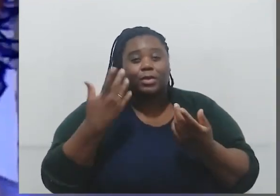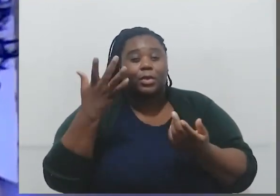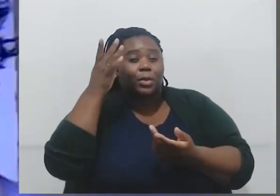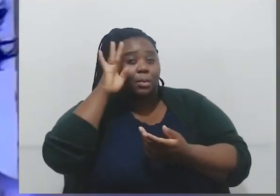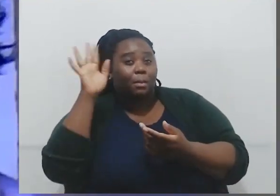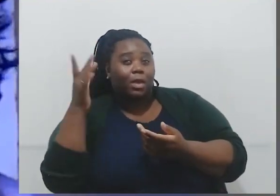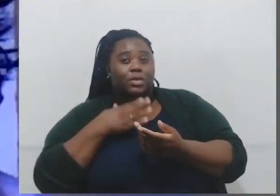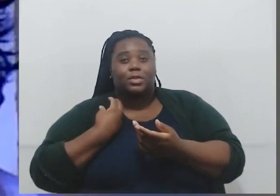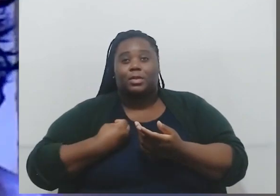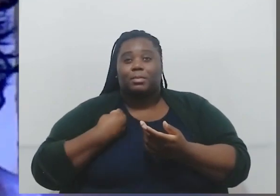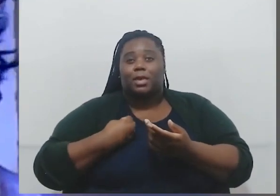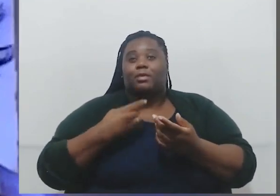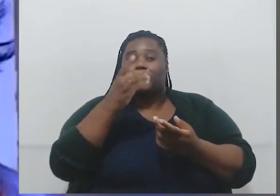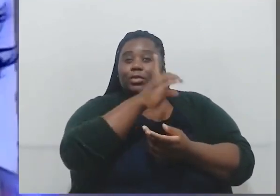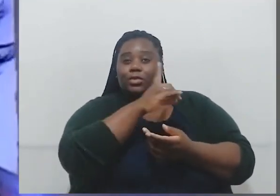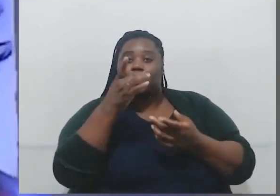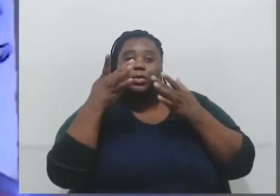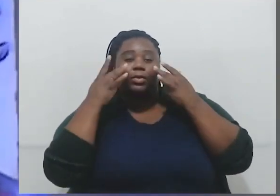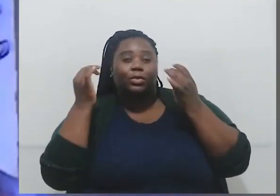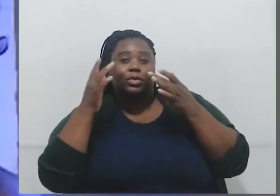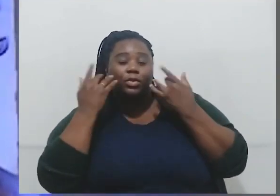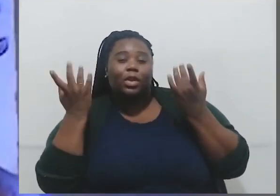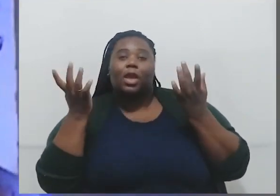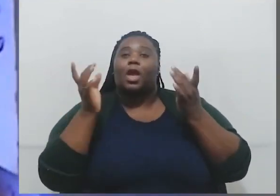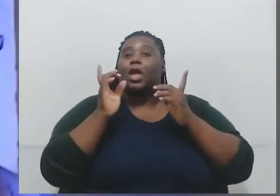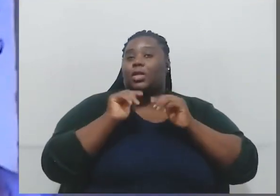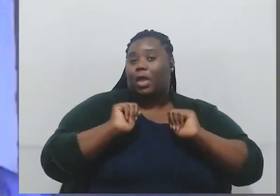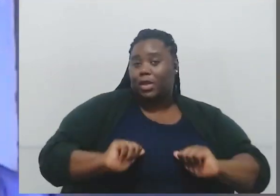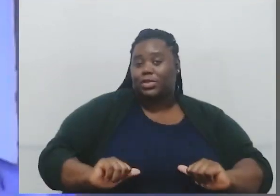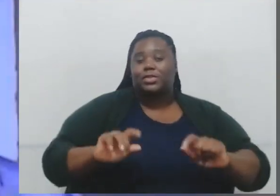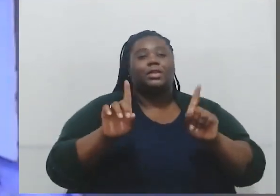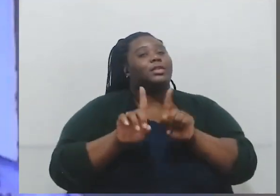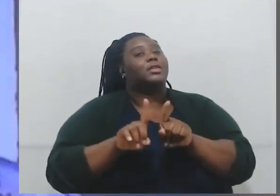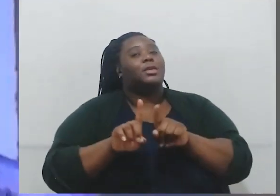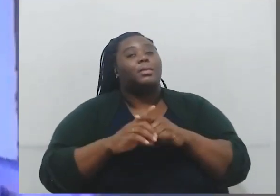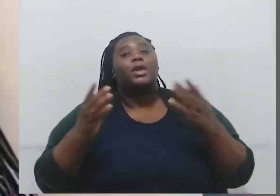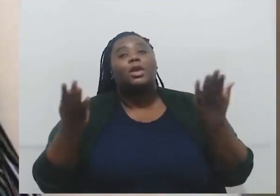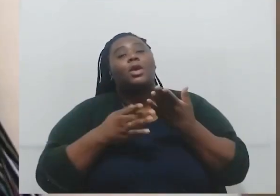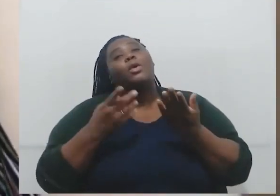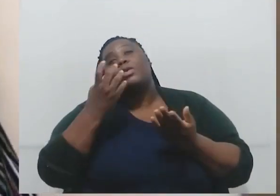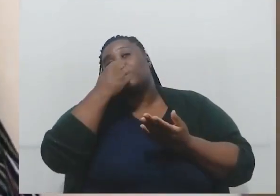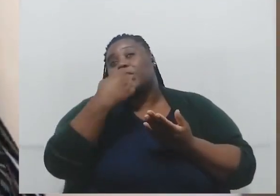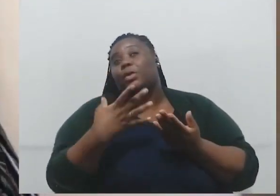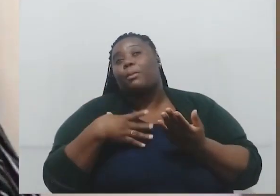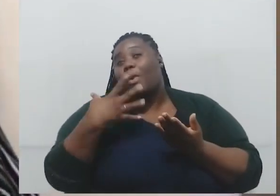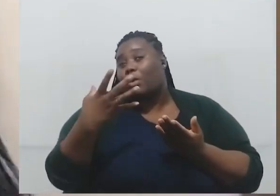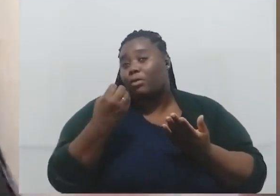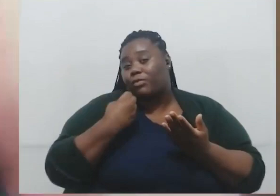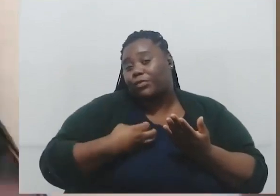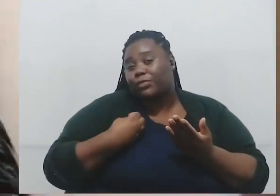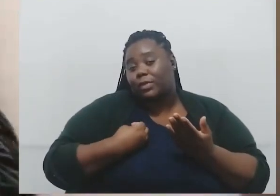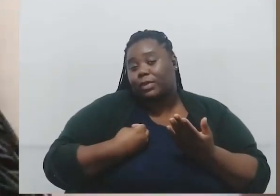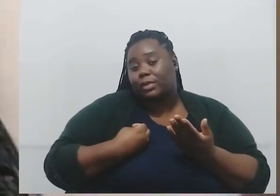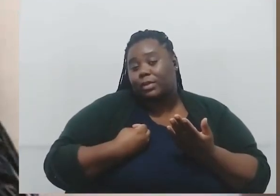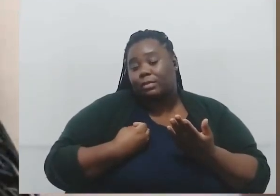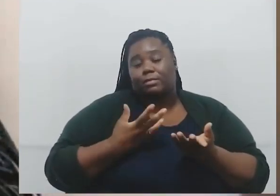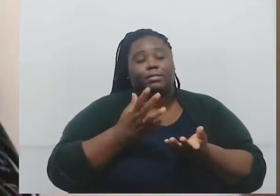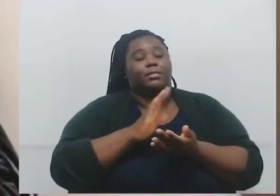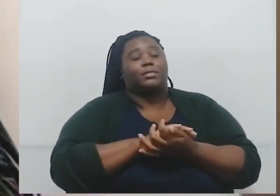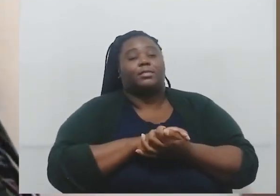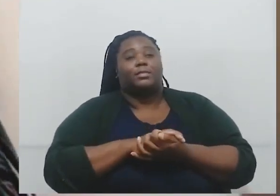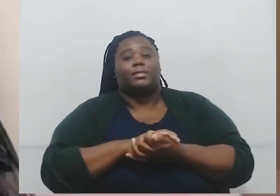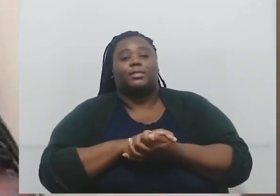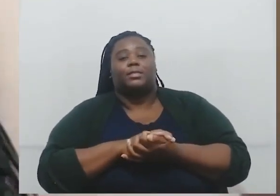hoje eu seja relativamente bem sucedido em vários aspectos. Então, assim, foi outro